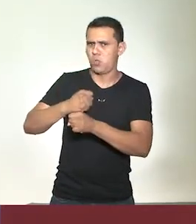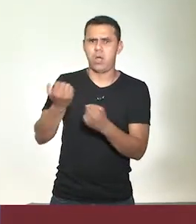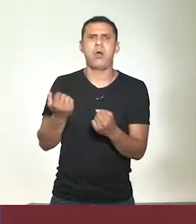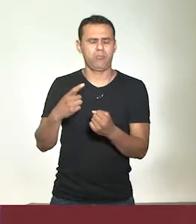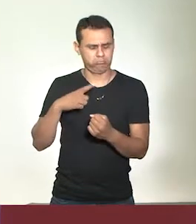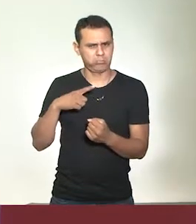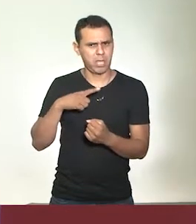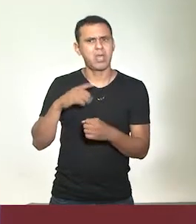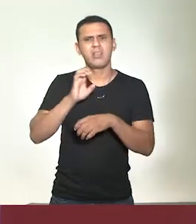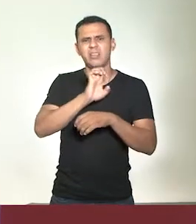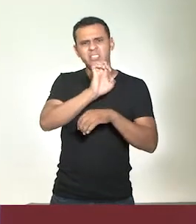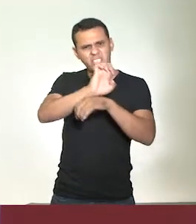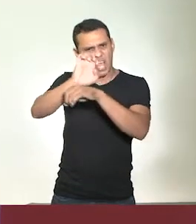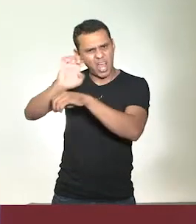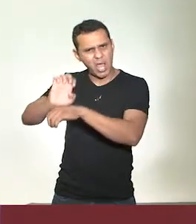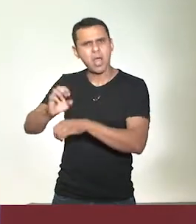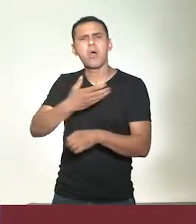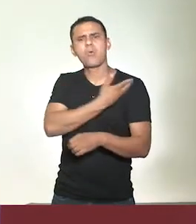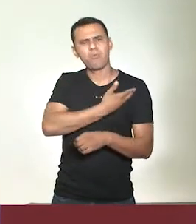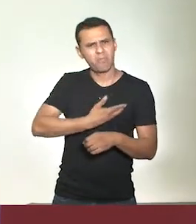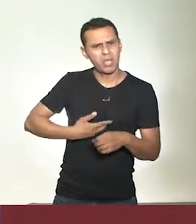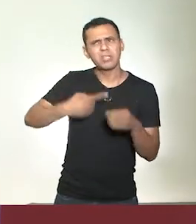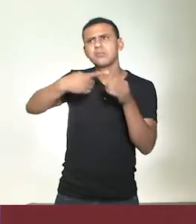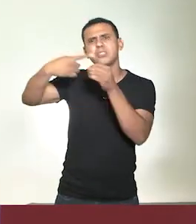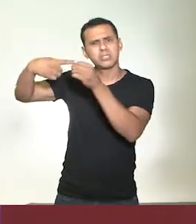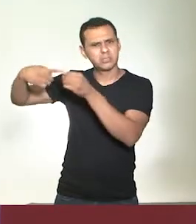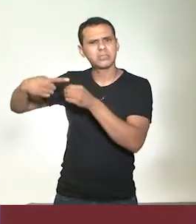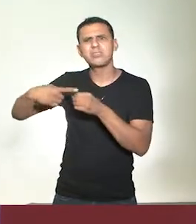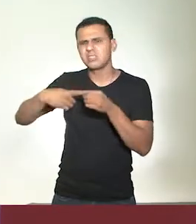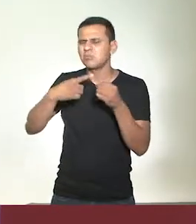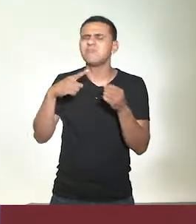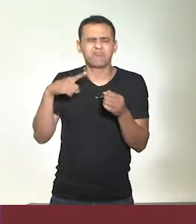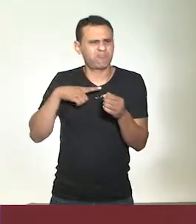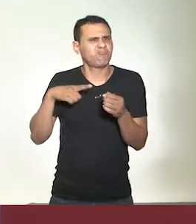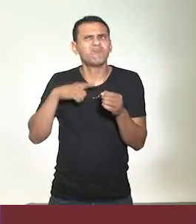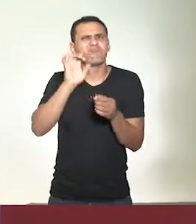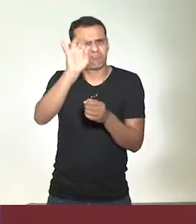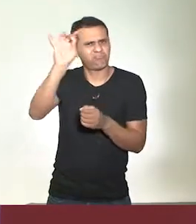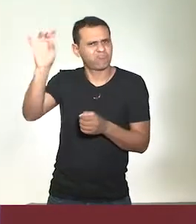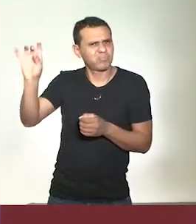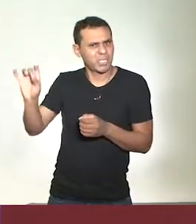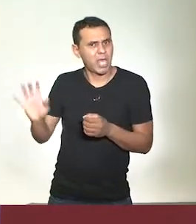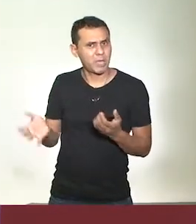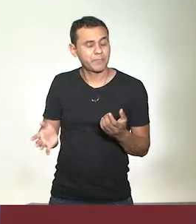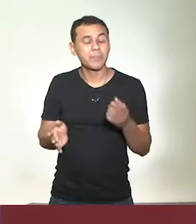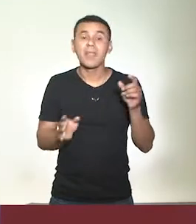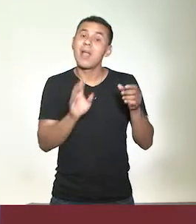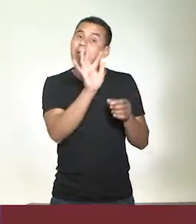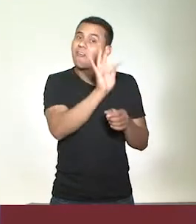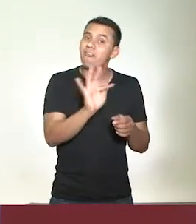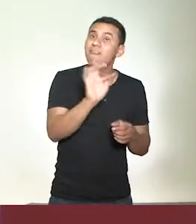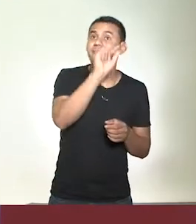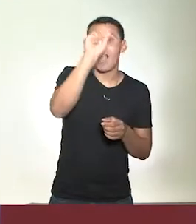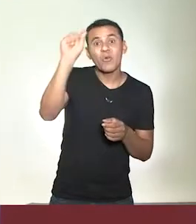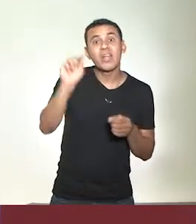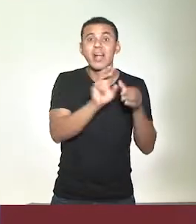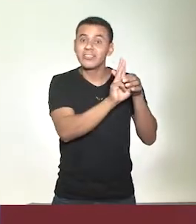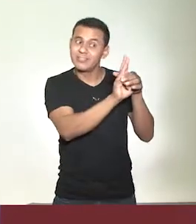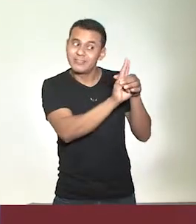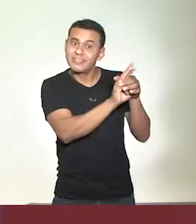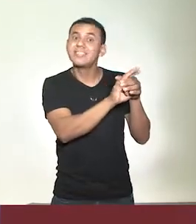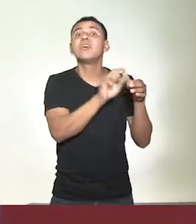estados governos e municípios fazem e outros órgãos públicos fazem no caso das Universidades é